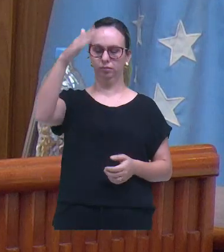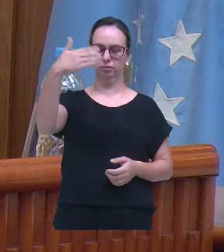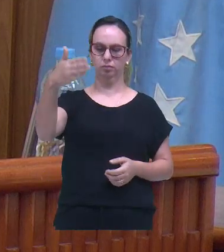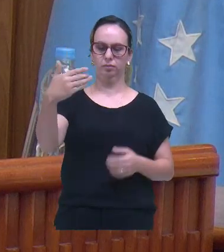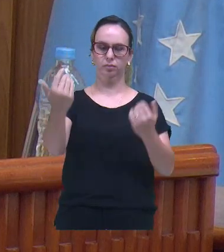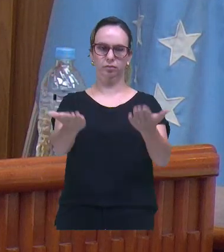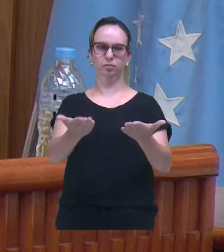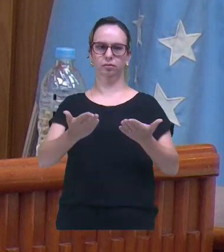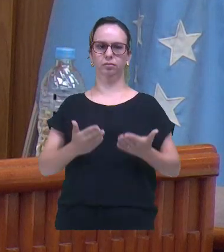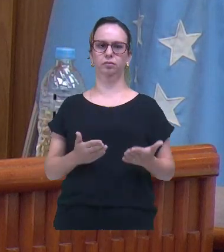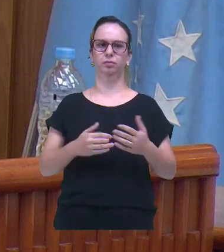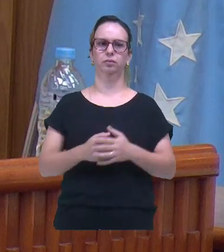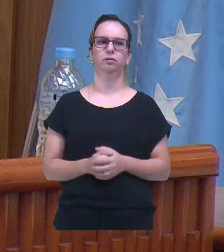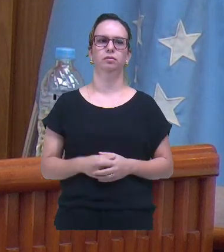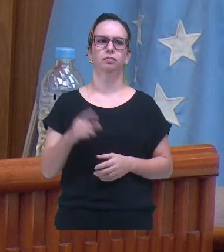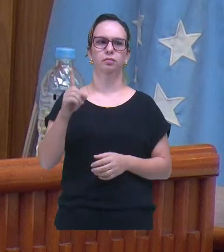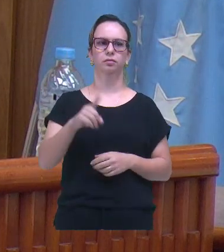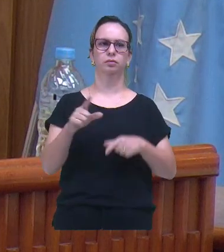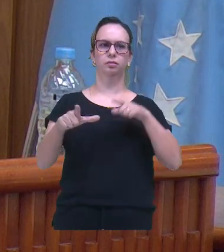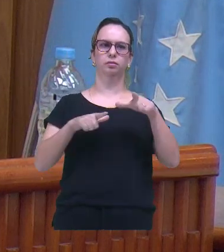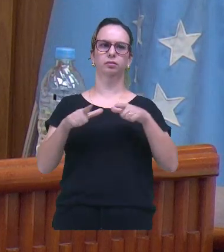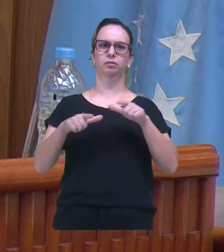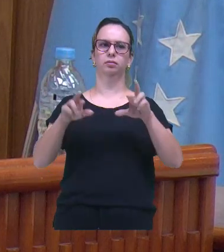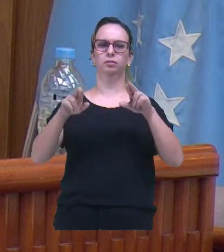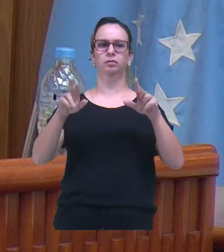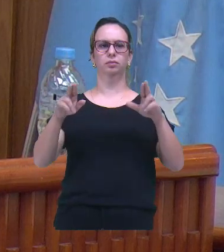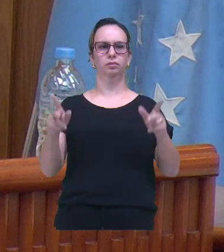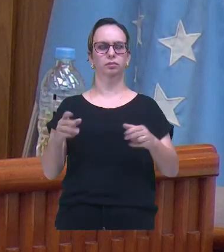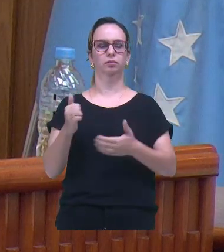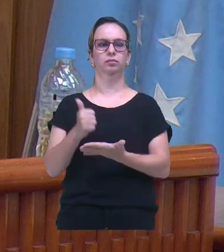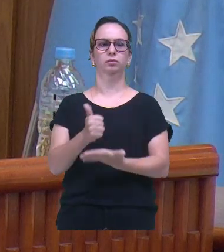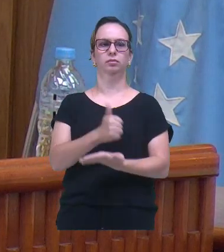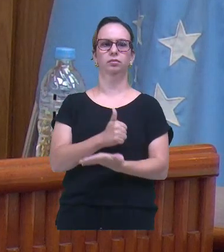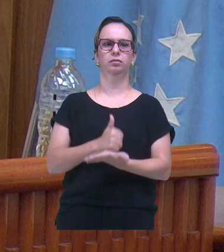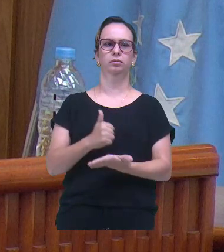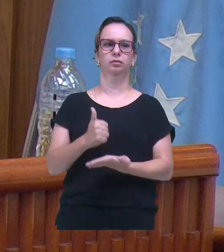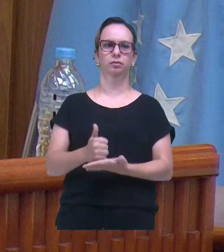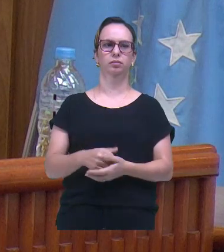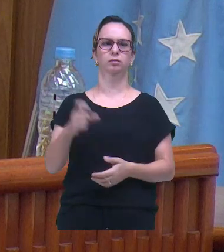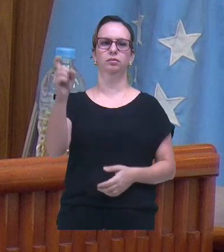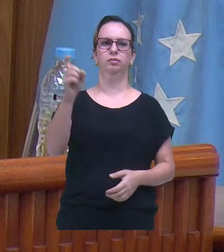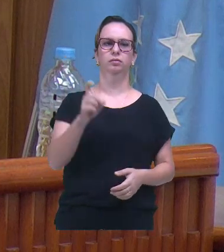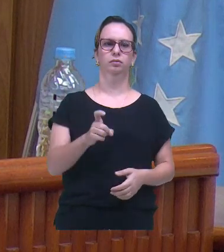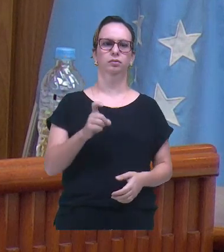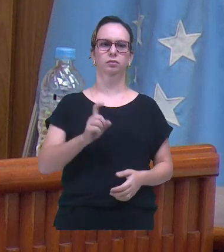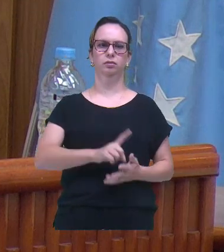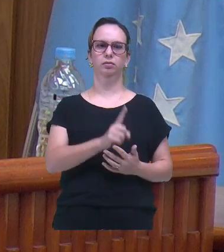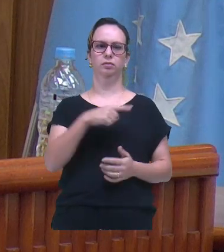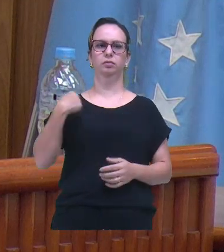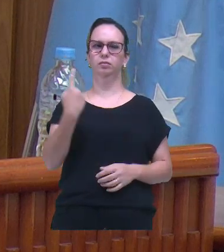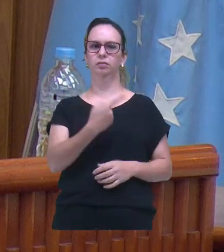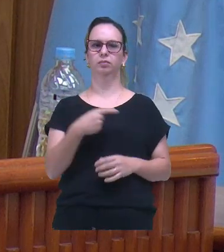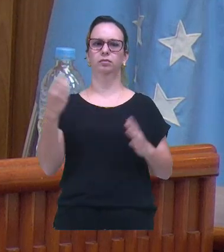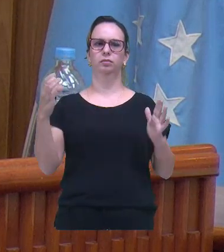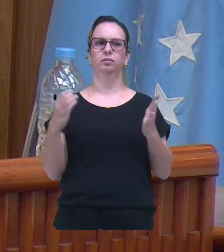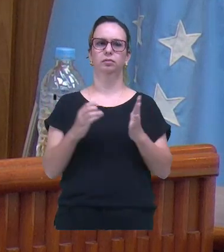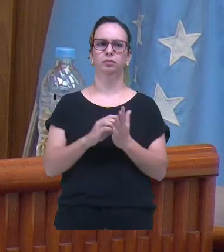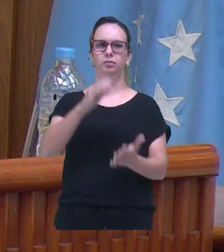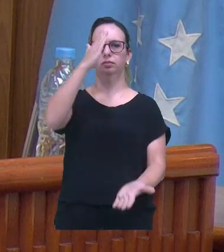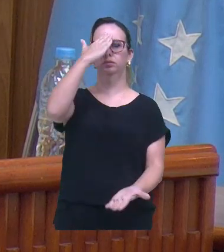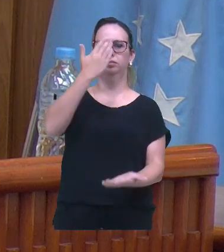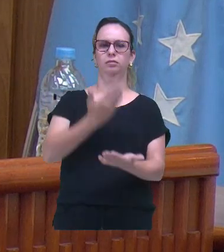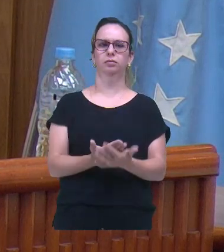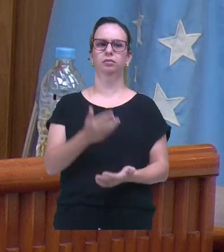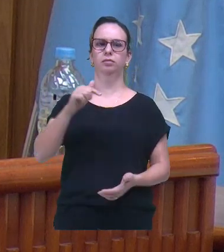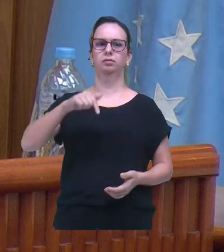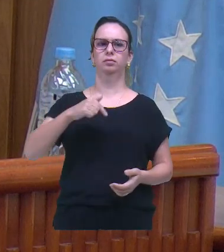que é realizado nos mais variados segmentos profissionais existentes na nossa sociedade. E acredito eu